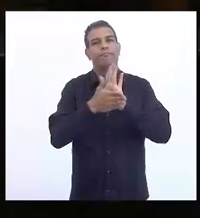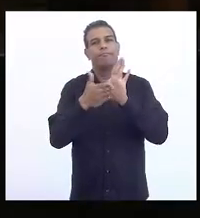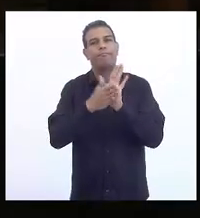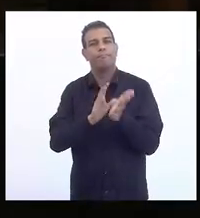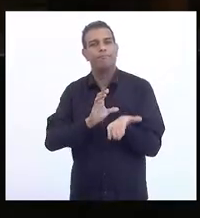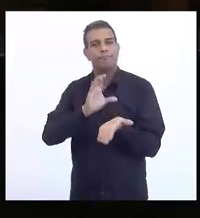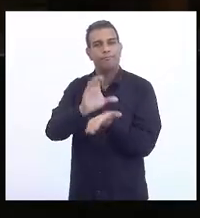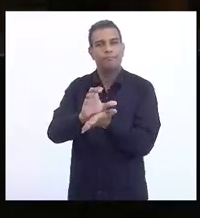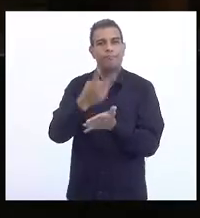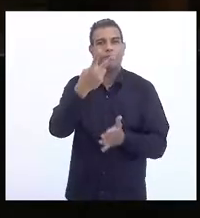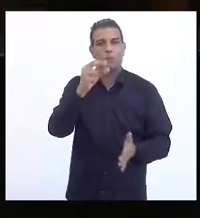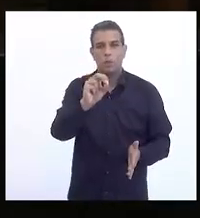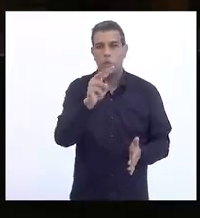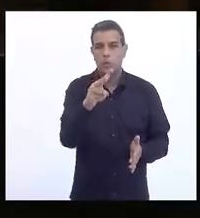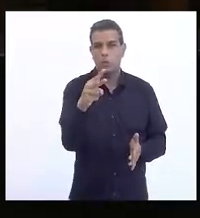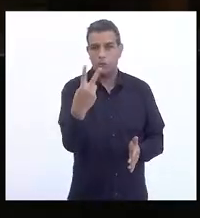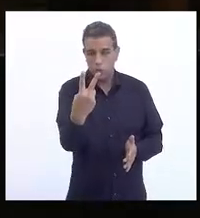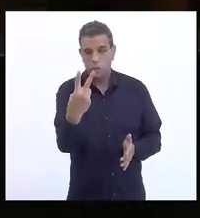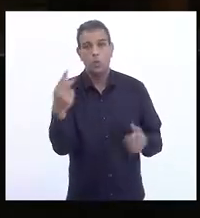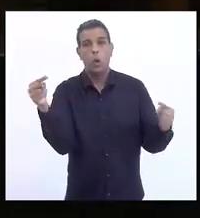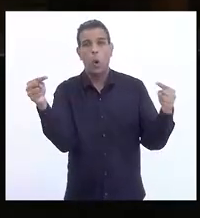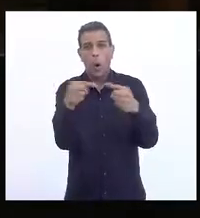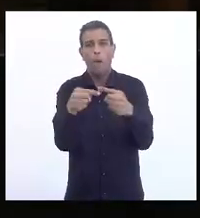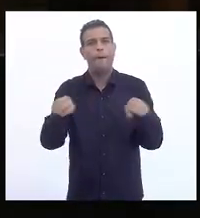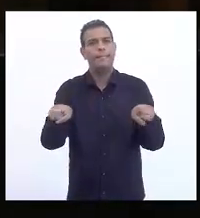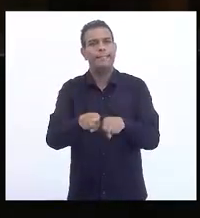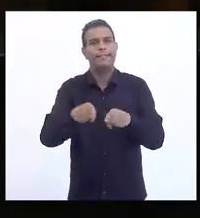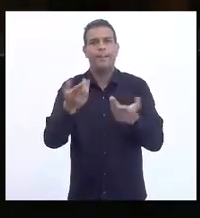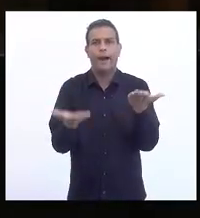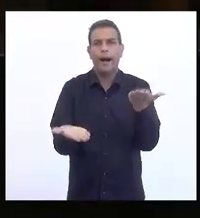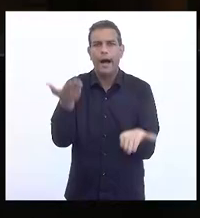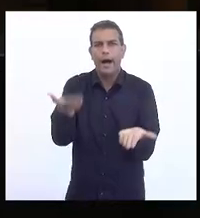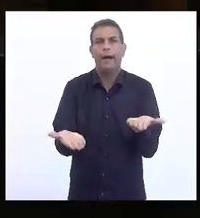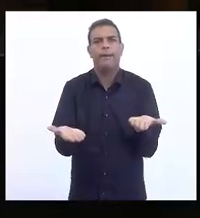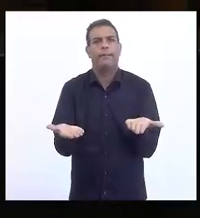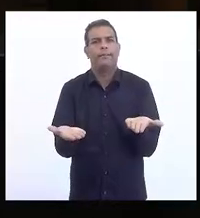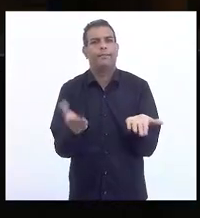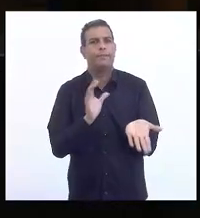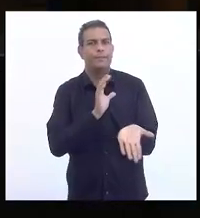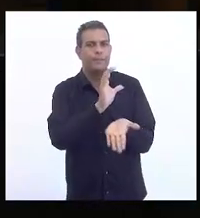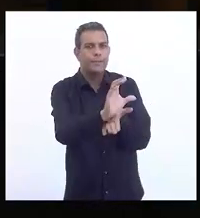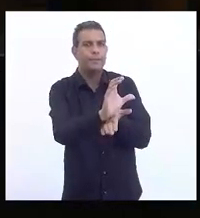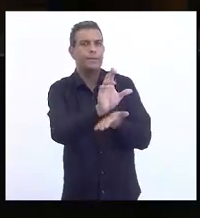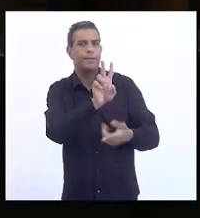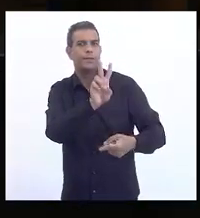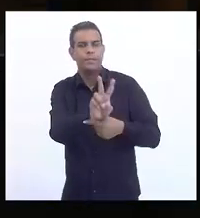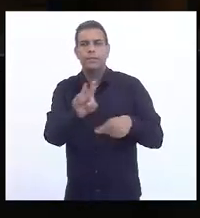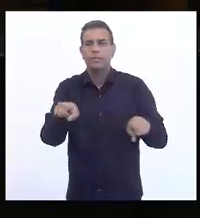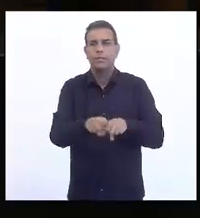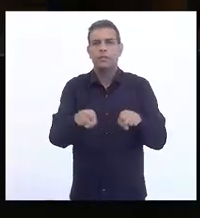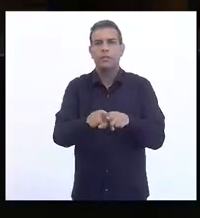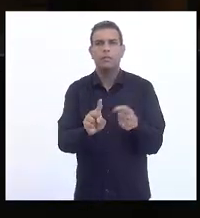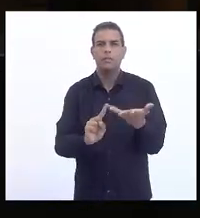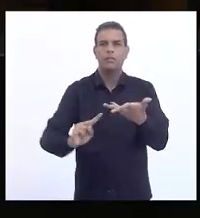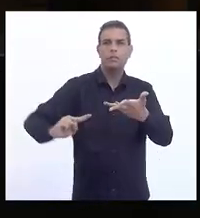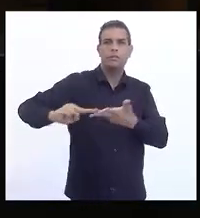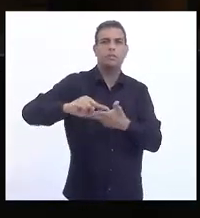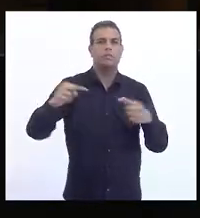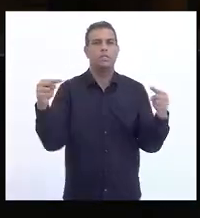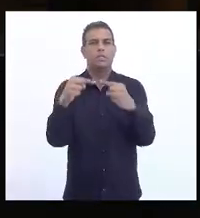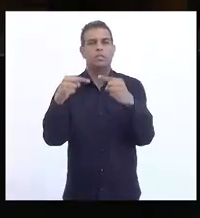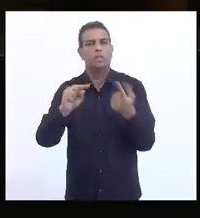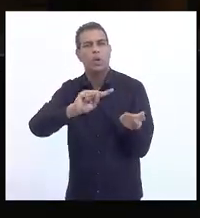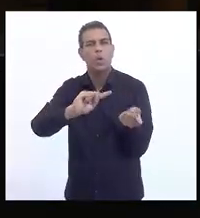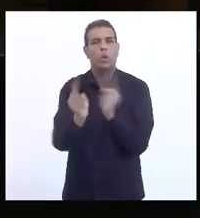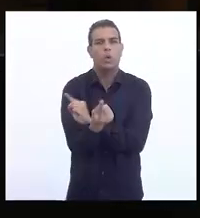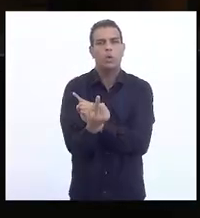de 2022 traz um equilíbrio entre a receita estimada e a despesa fixada, ao